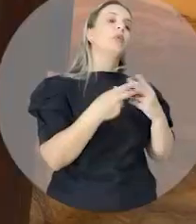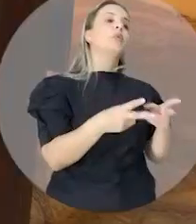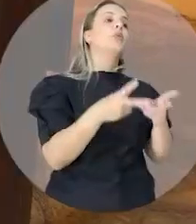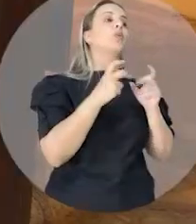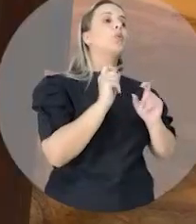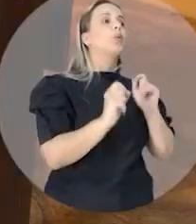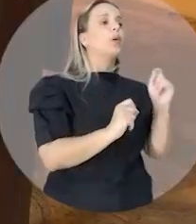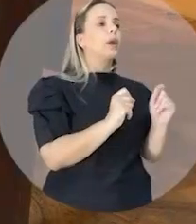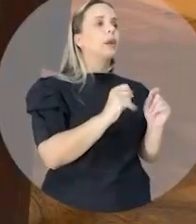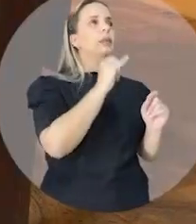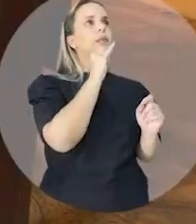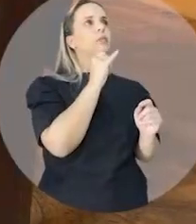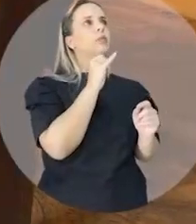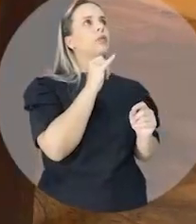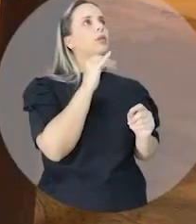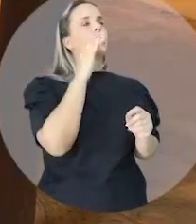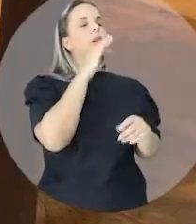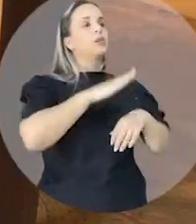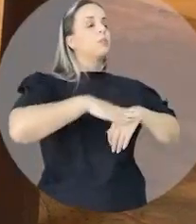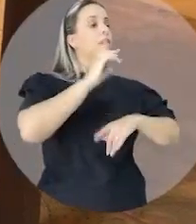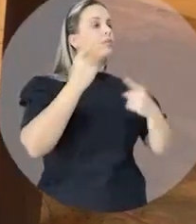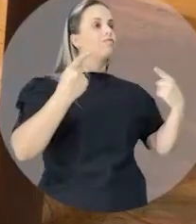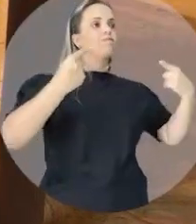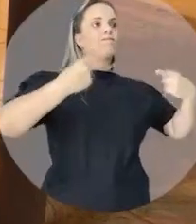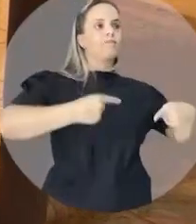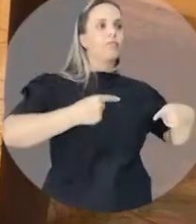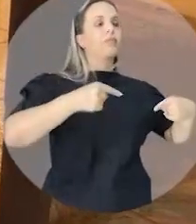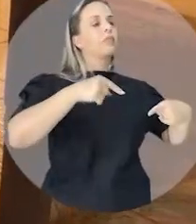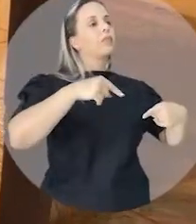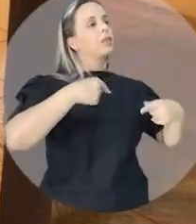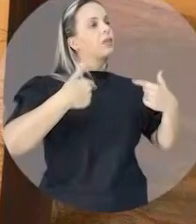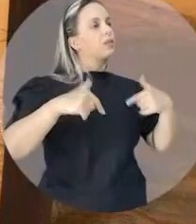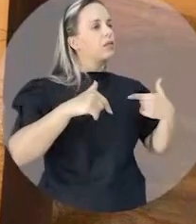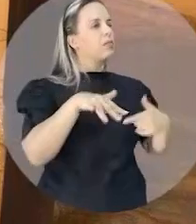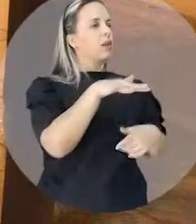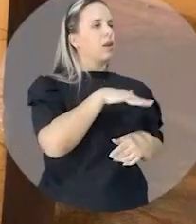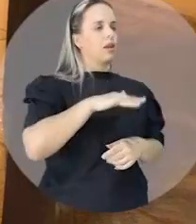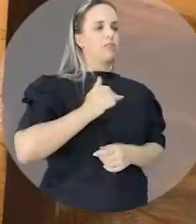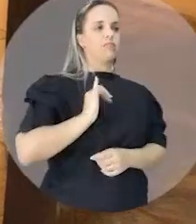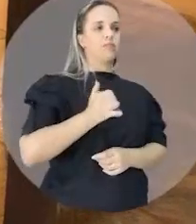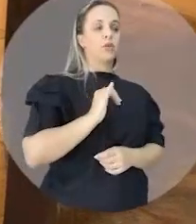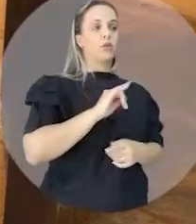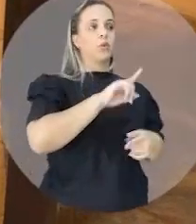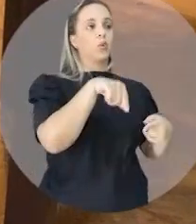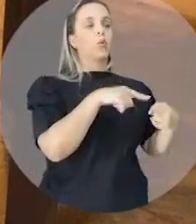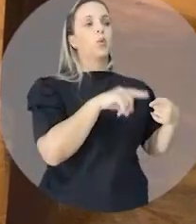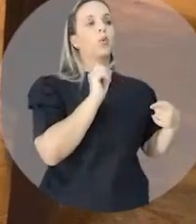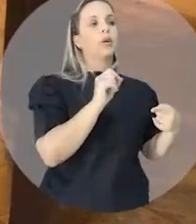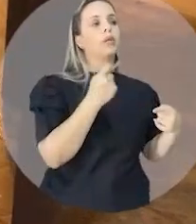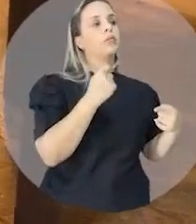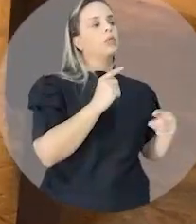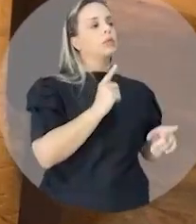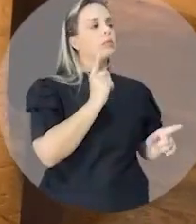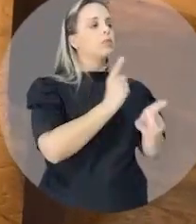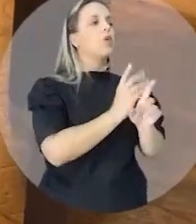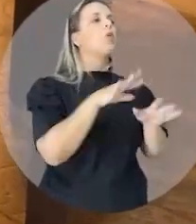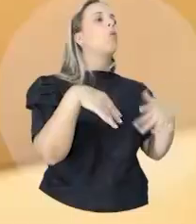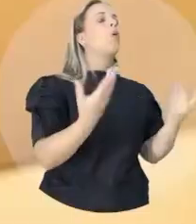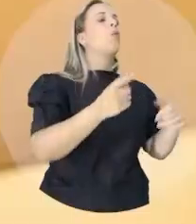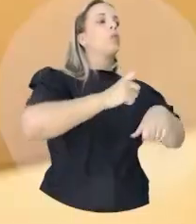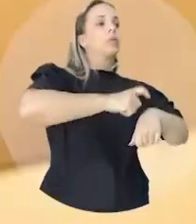muito, uma das coisas que eu acho mais desafiadoras nesse exercício de narrar, primeiro é encontrar um tempo para